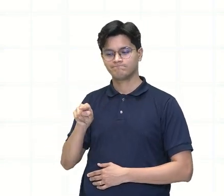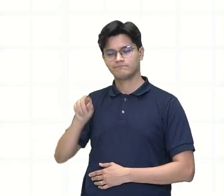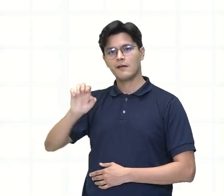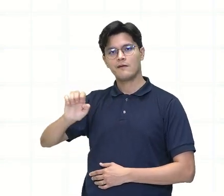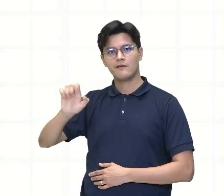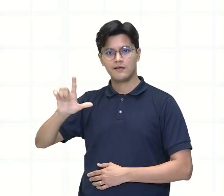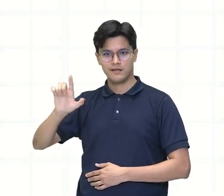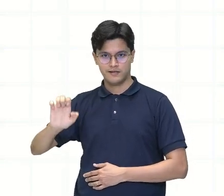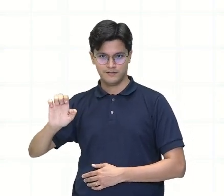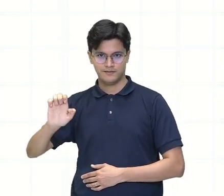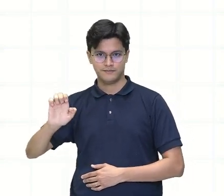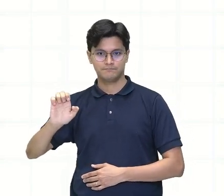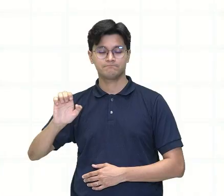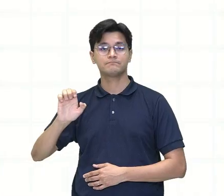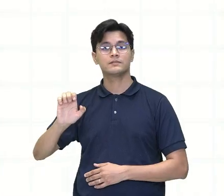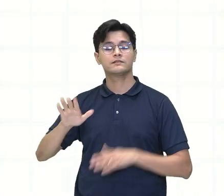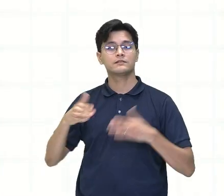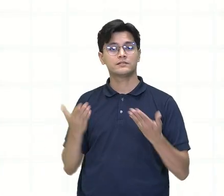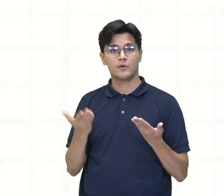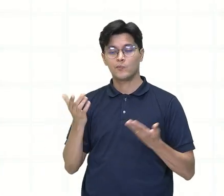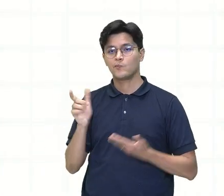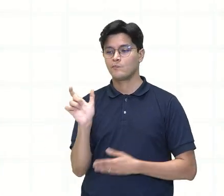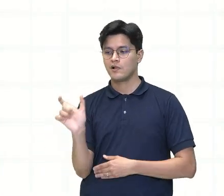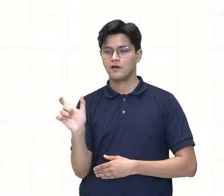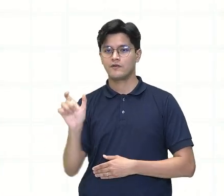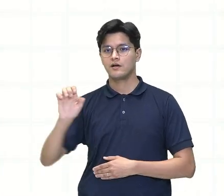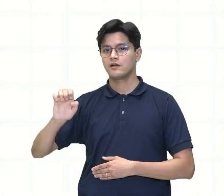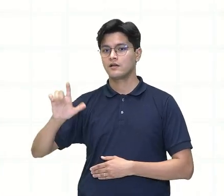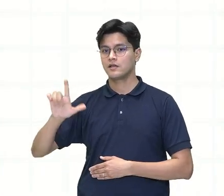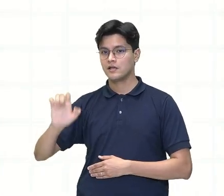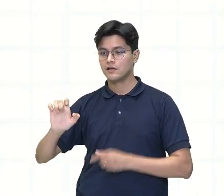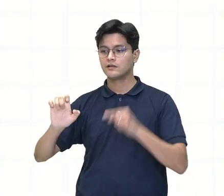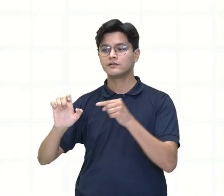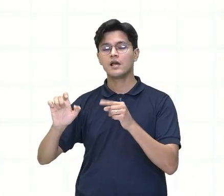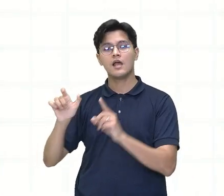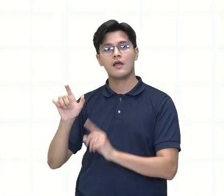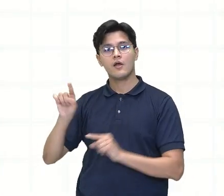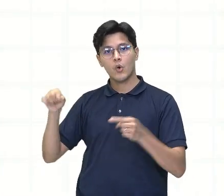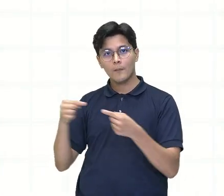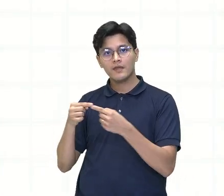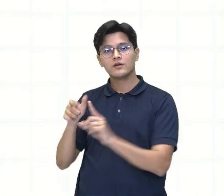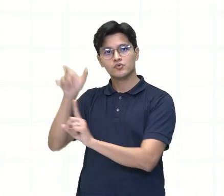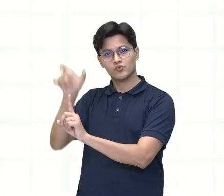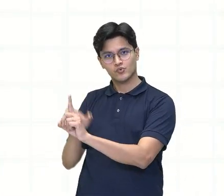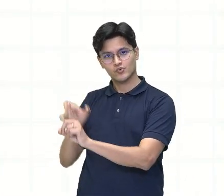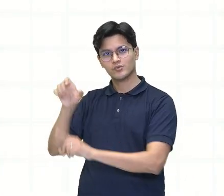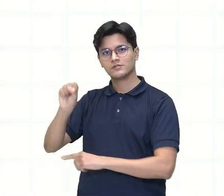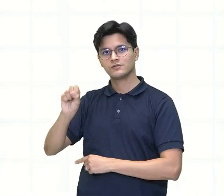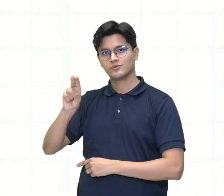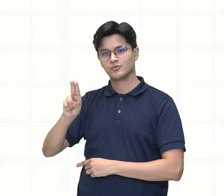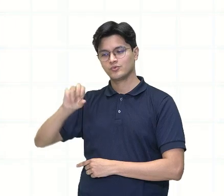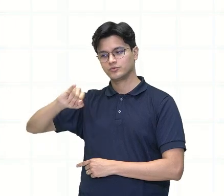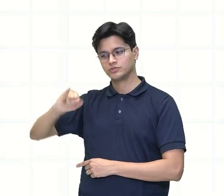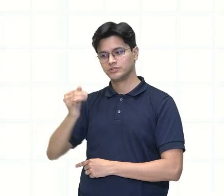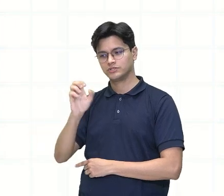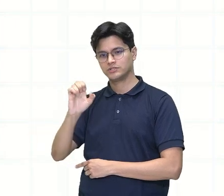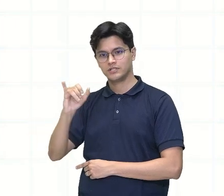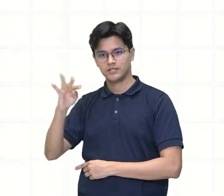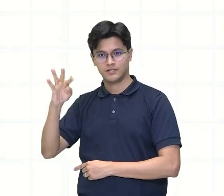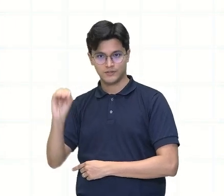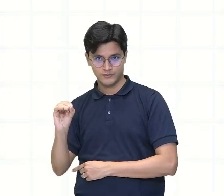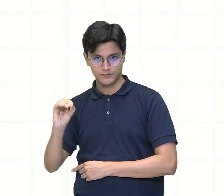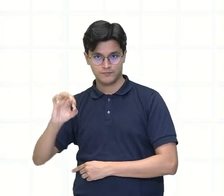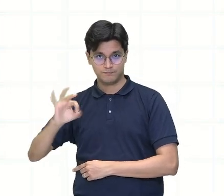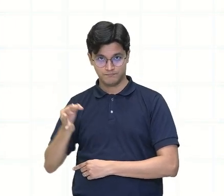bem, tá? Então, ele vai ser o quê? Sujeito. Andou muito, predicado.